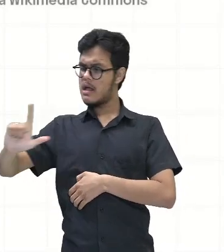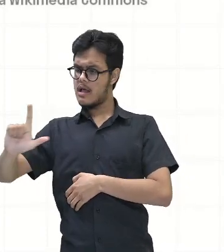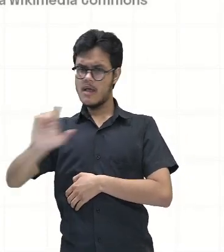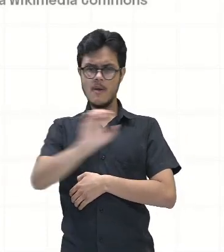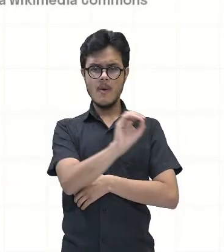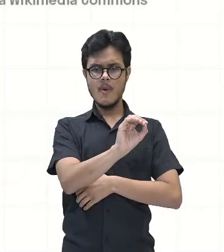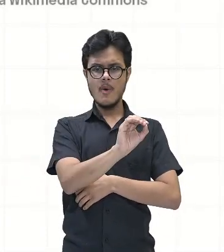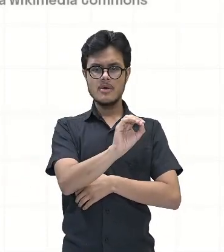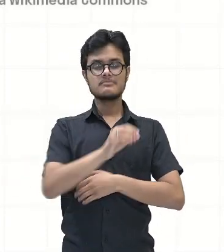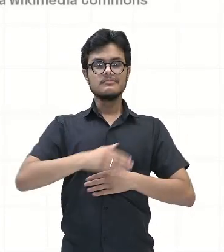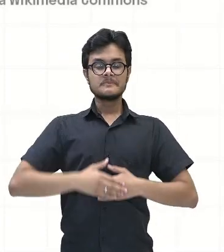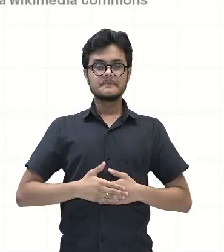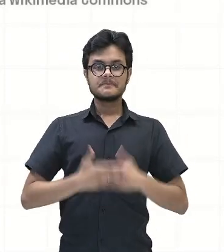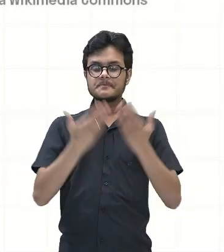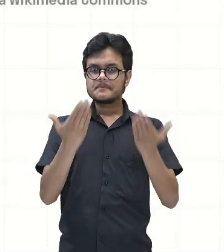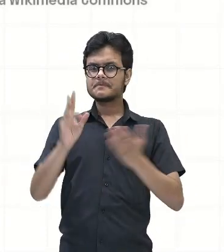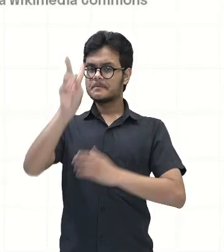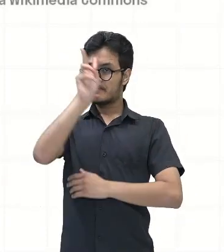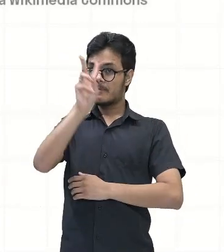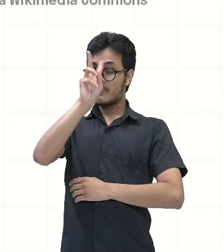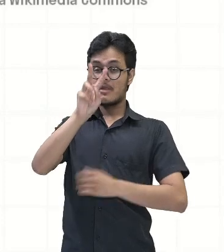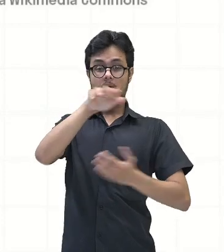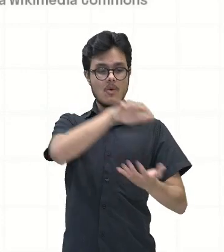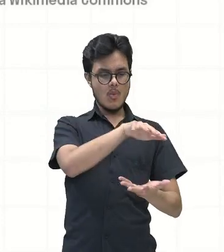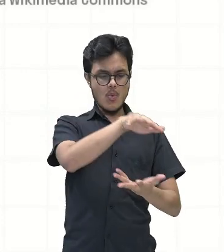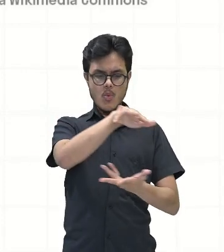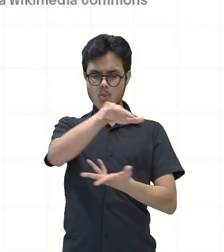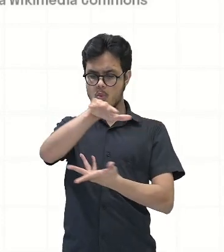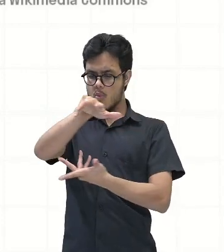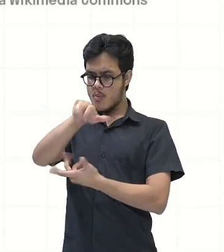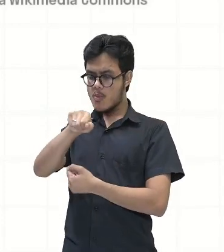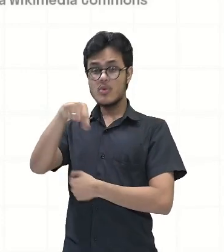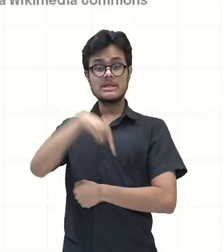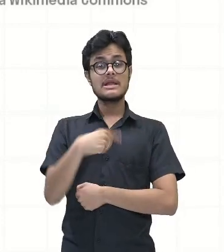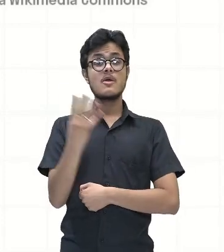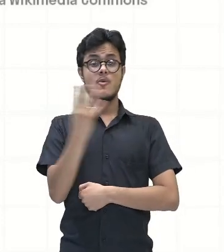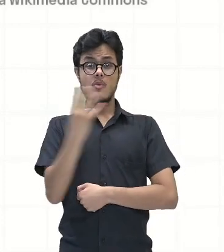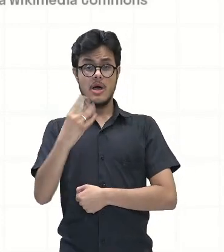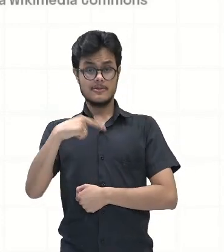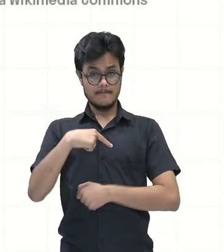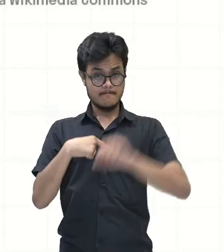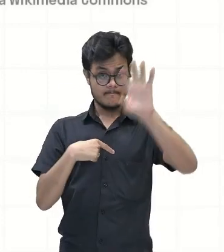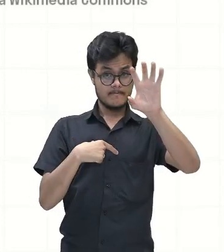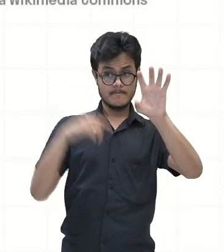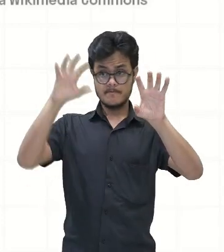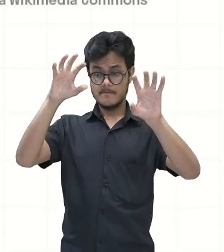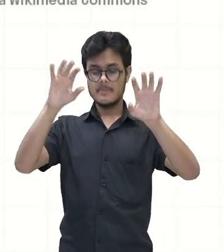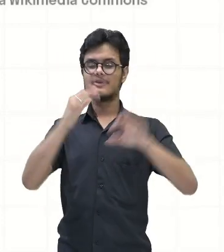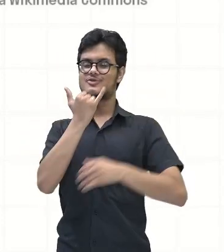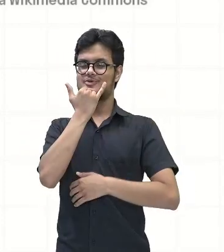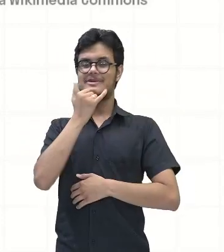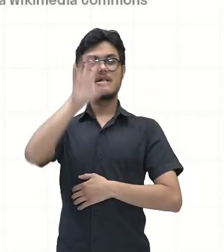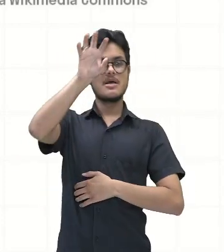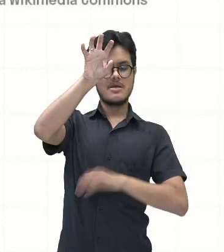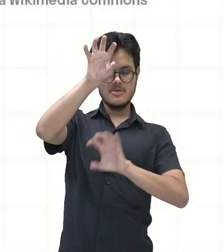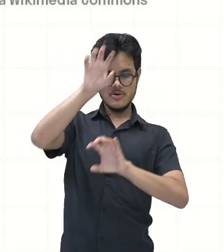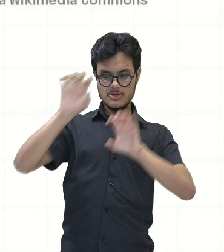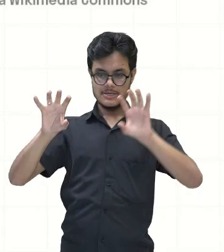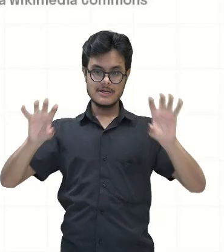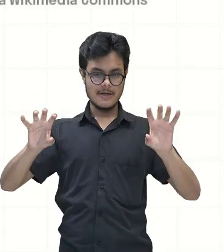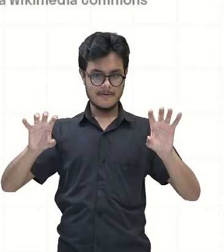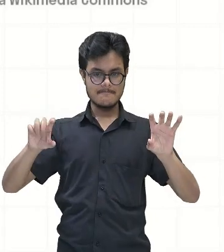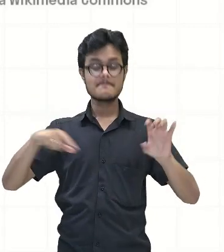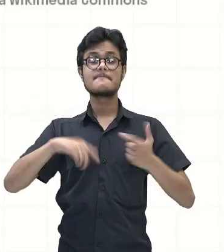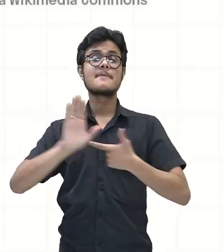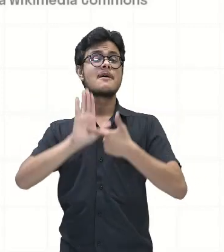a Terra, né, relembrando, ela está dividida em 4 hemisférios. Então, eu tenho como referência